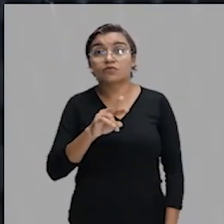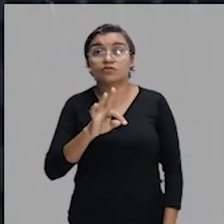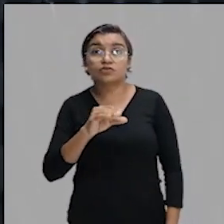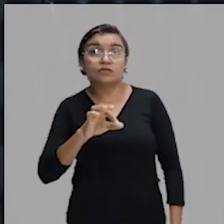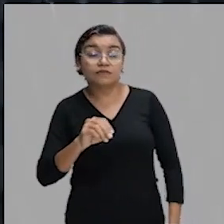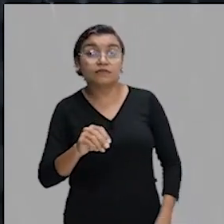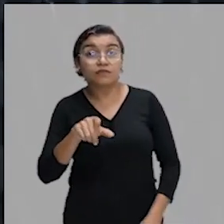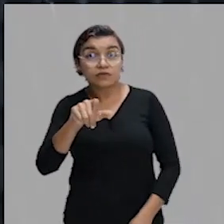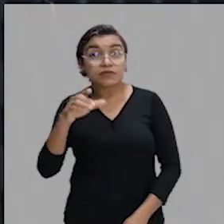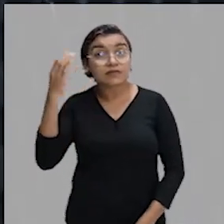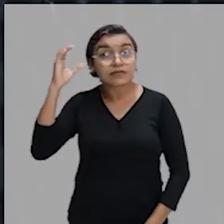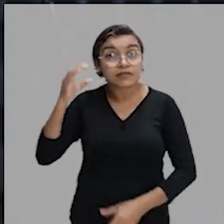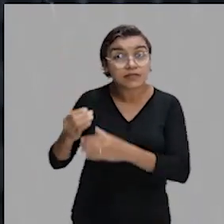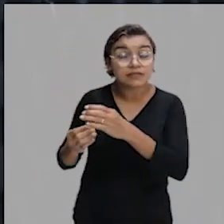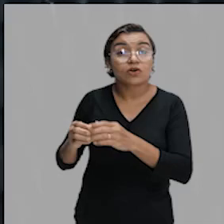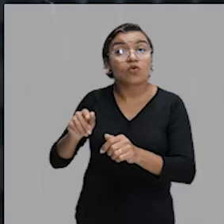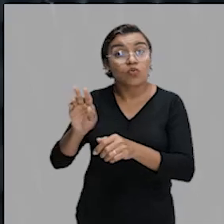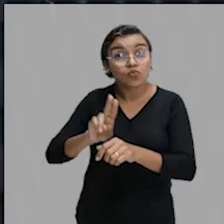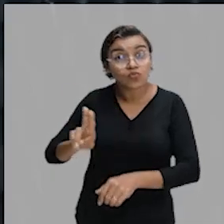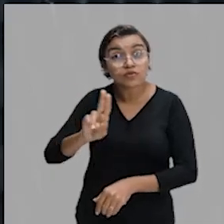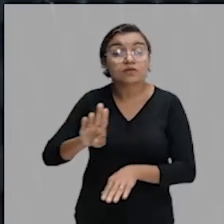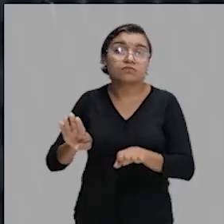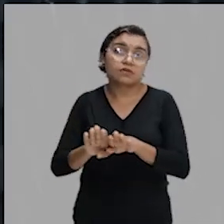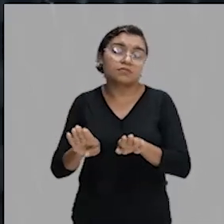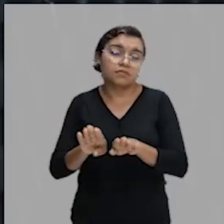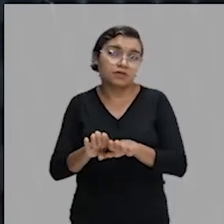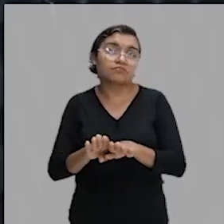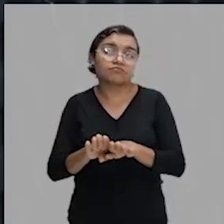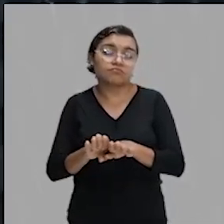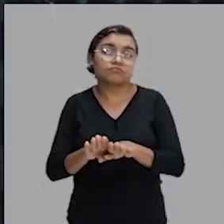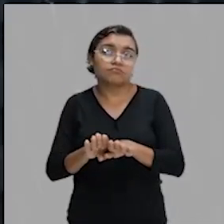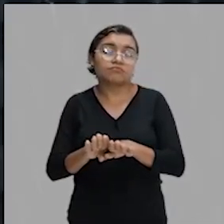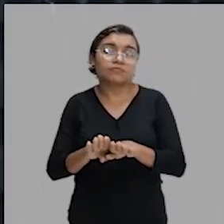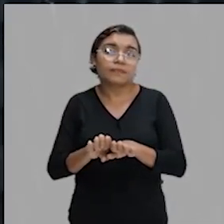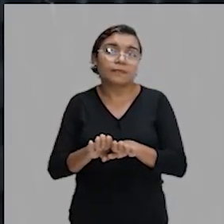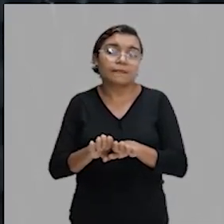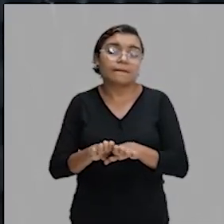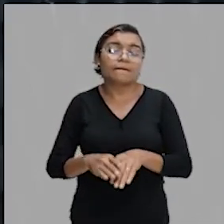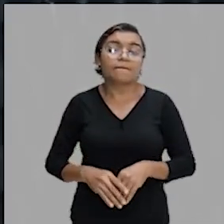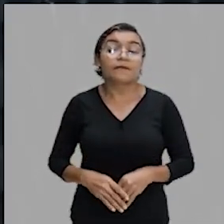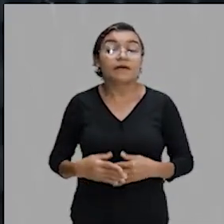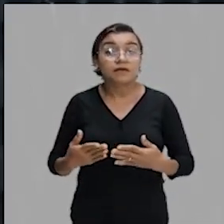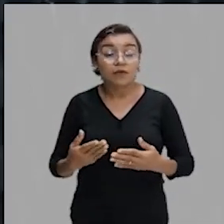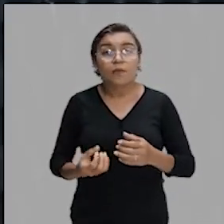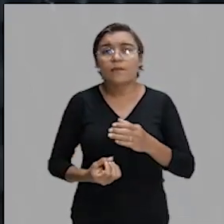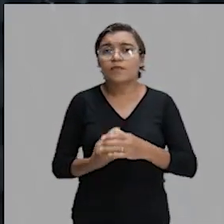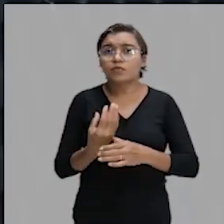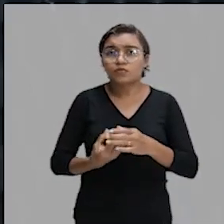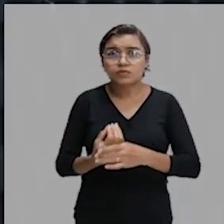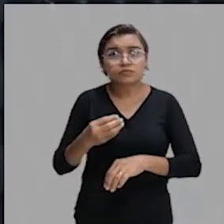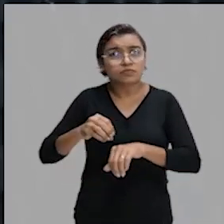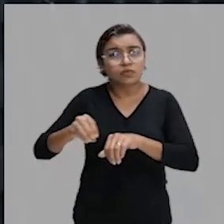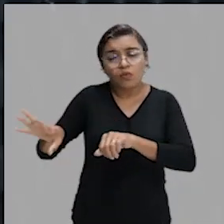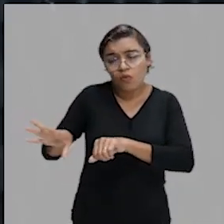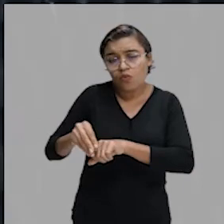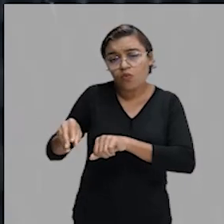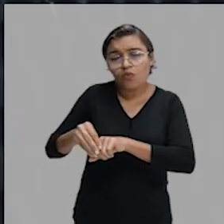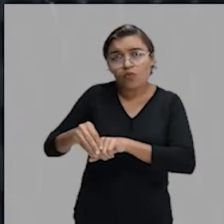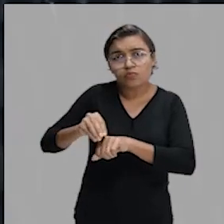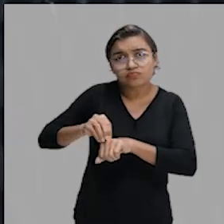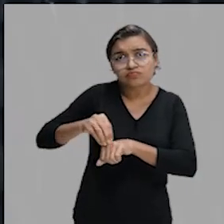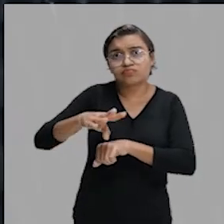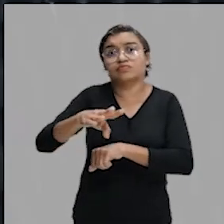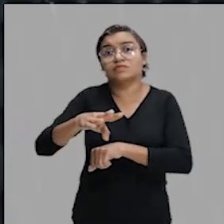ciência também. Quando você está usando um método dedutivo, além de filosofia, você também está fazendo ciência, produzindo conhecimento. Na produção